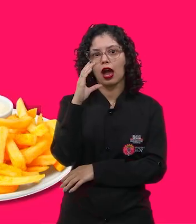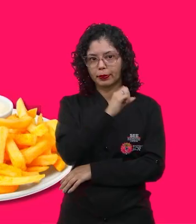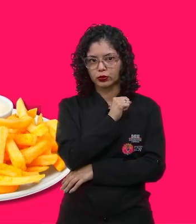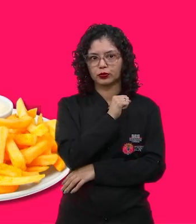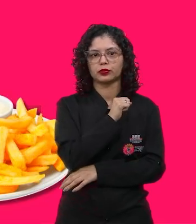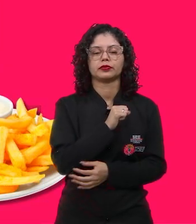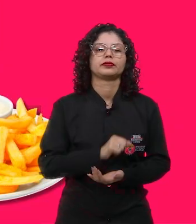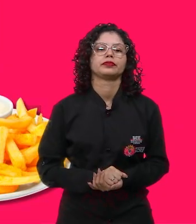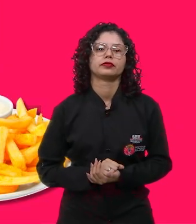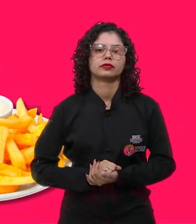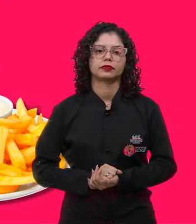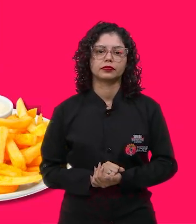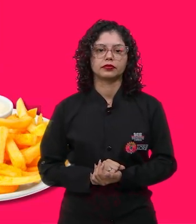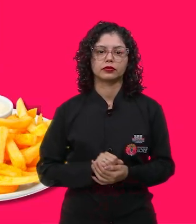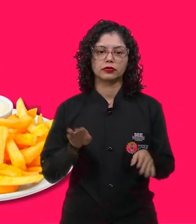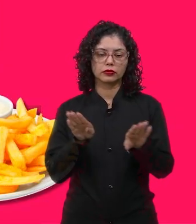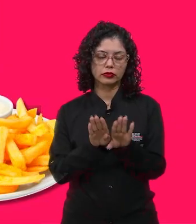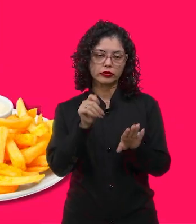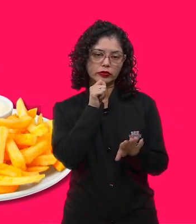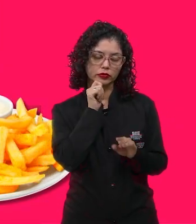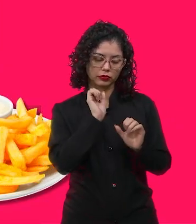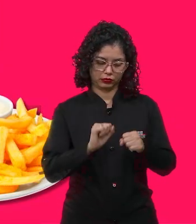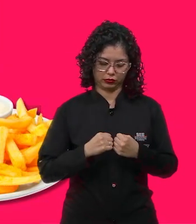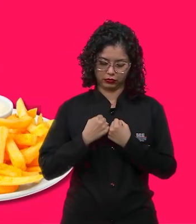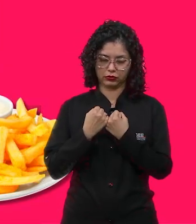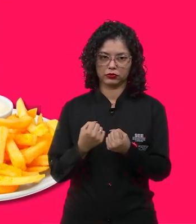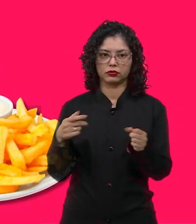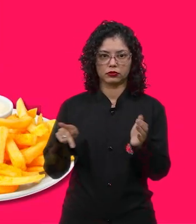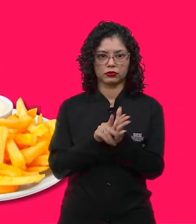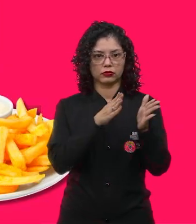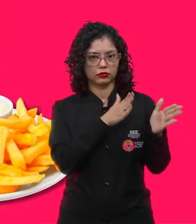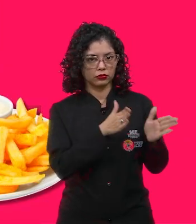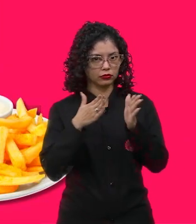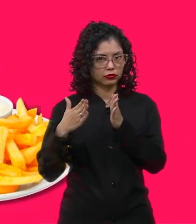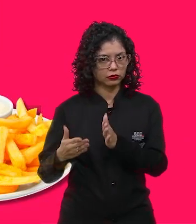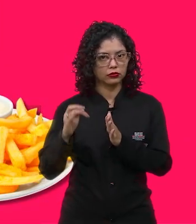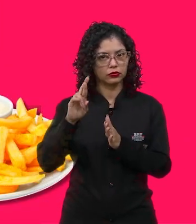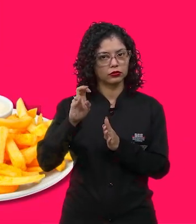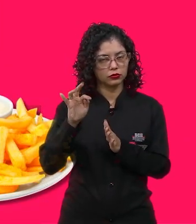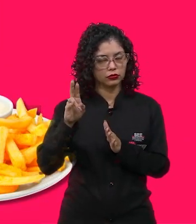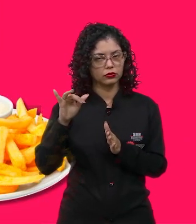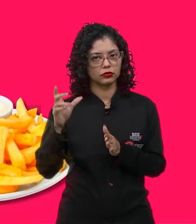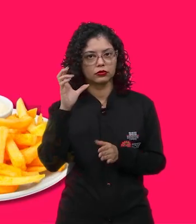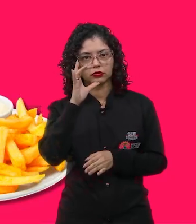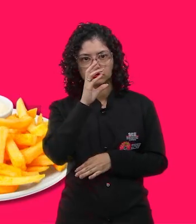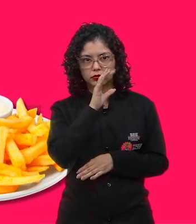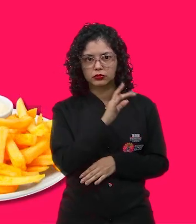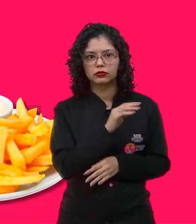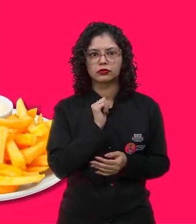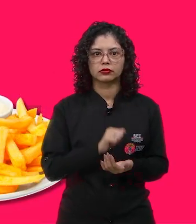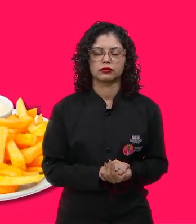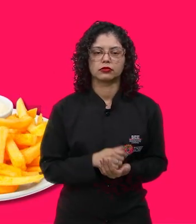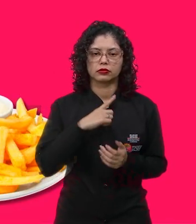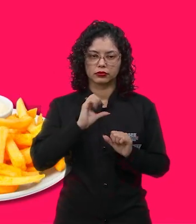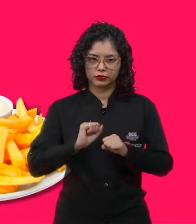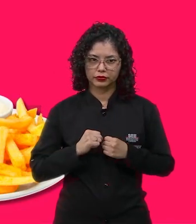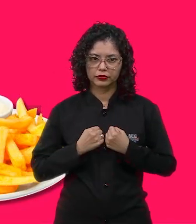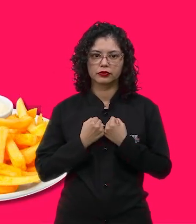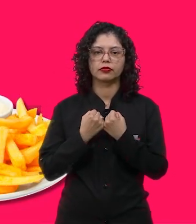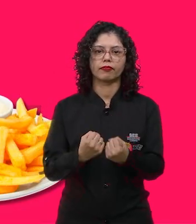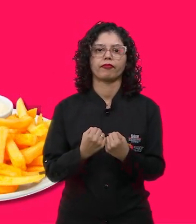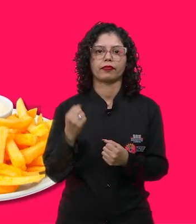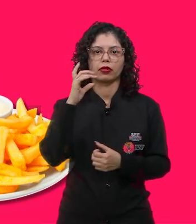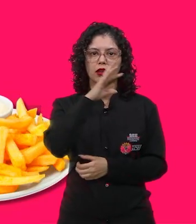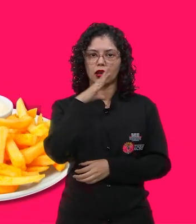velocidade. Aqui, ó, a gente vai ter a resistência. Então, é a partir dessa resistência que vai vir o calor. Então, essa resistência, ela vai